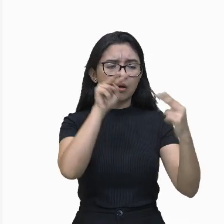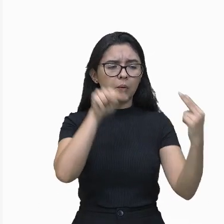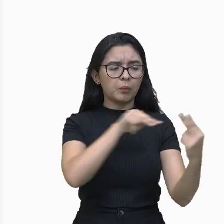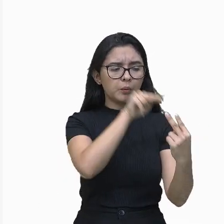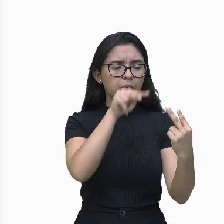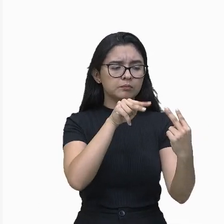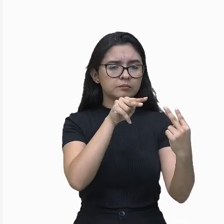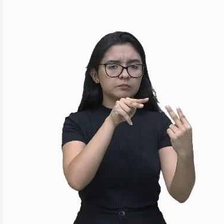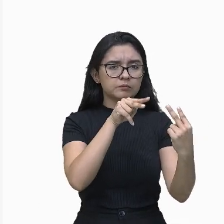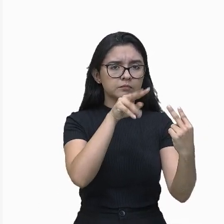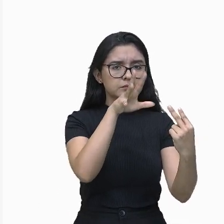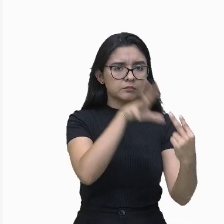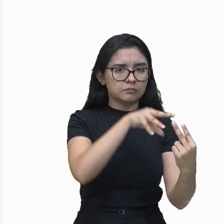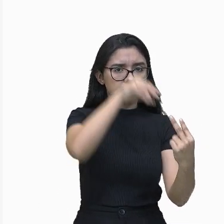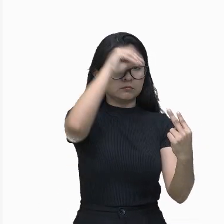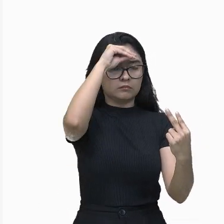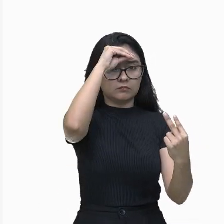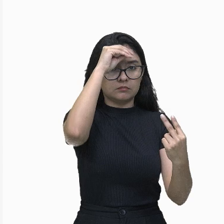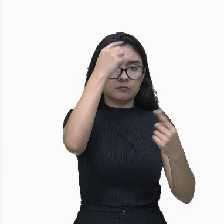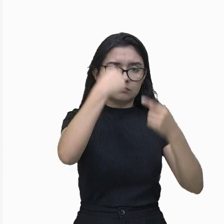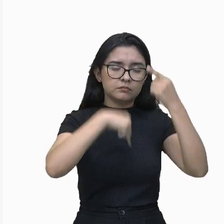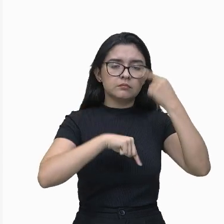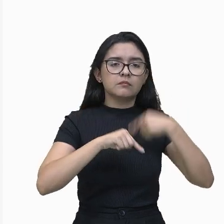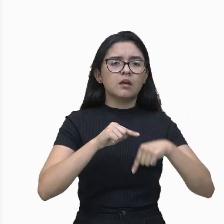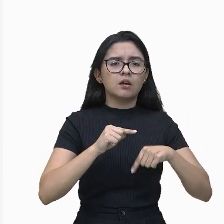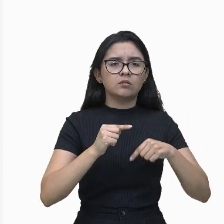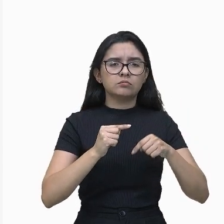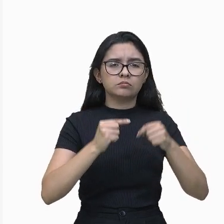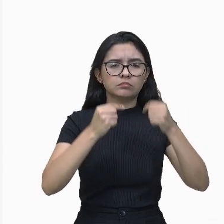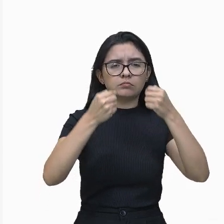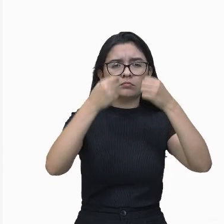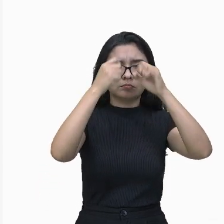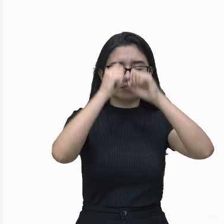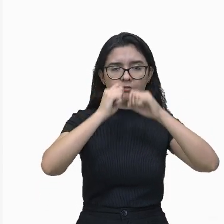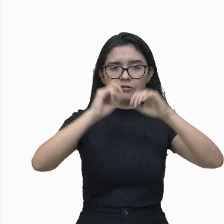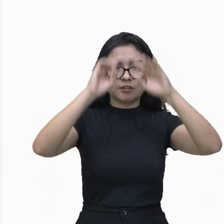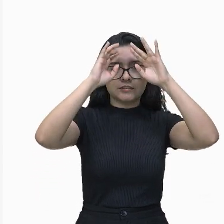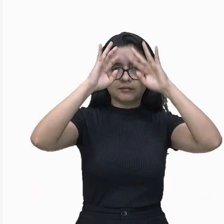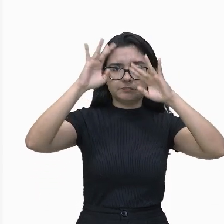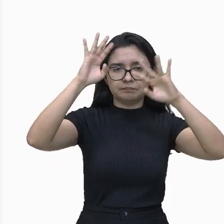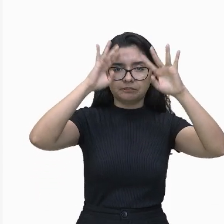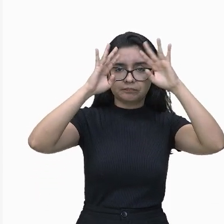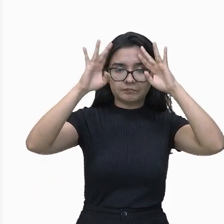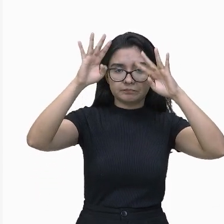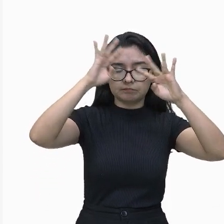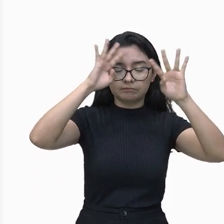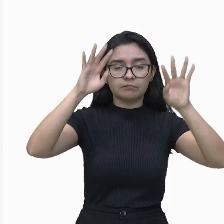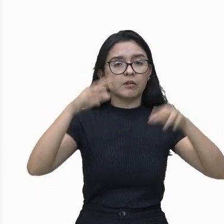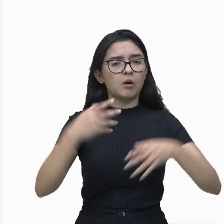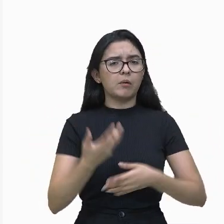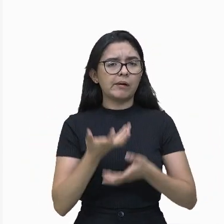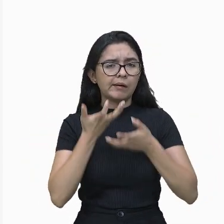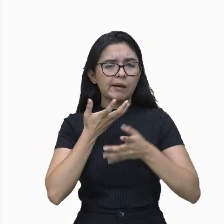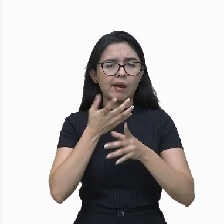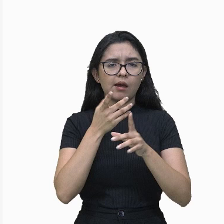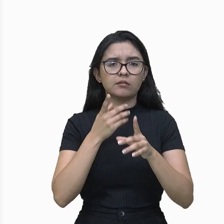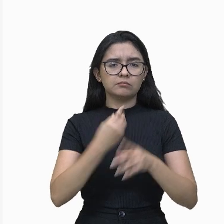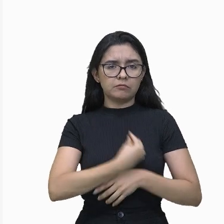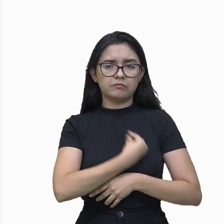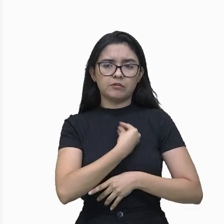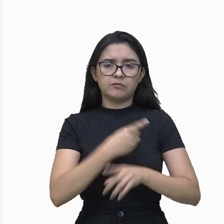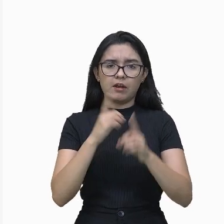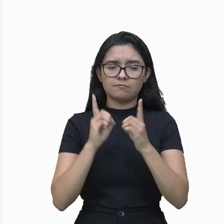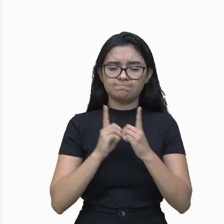encanto dele se Encante mais meu pensamento quero vivê-lo em cada vão